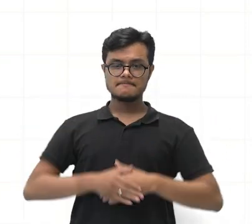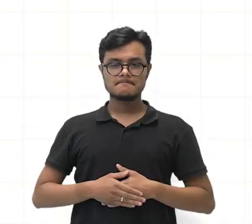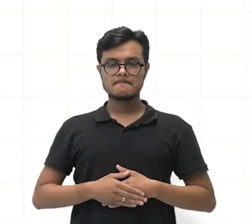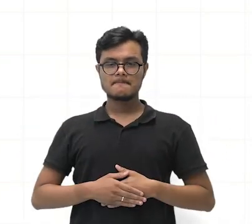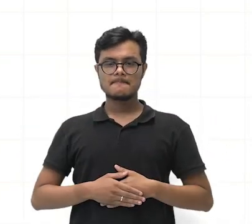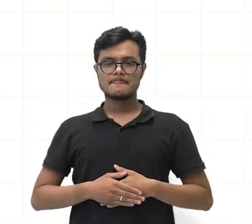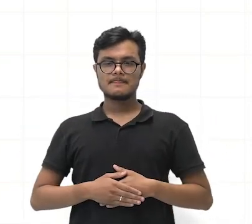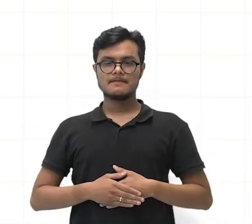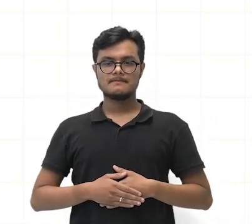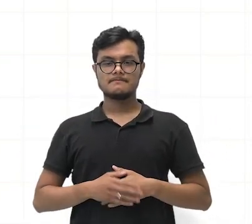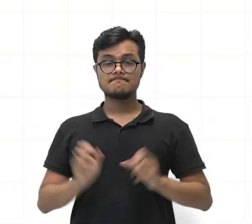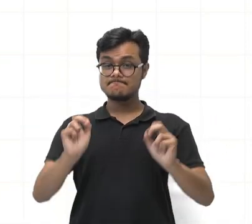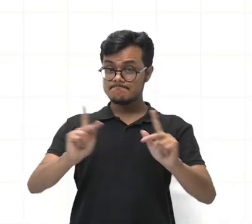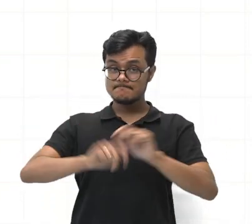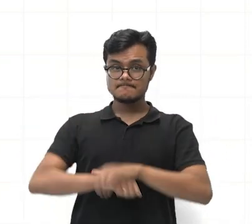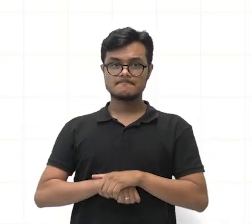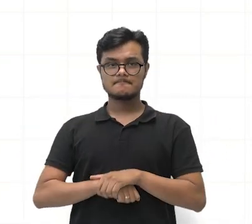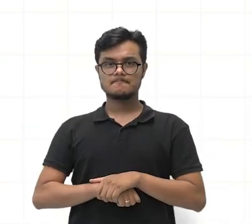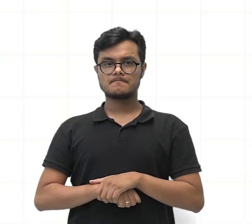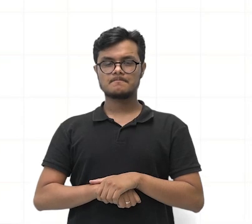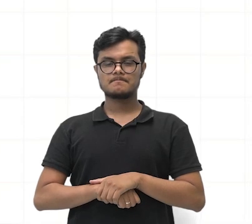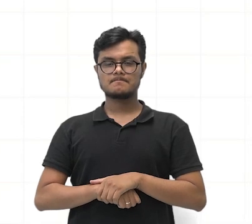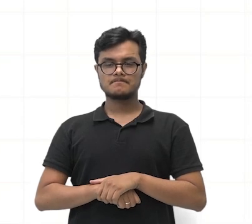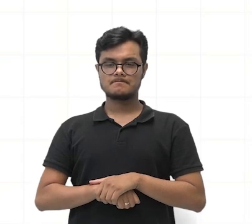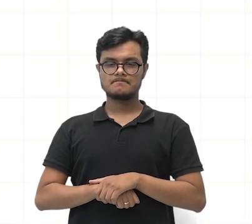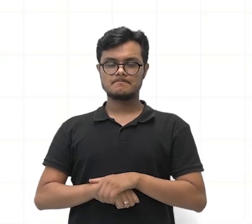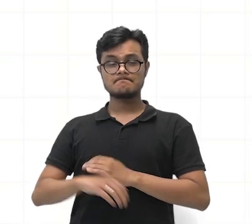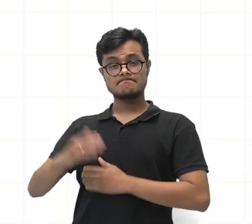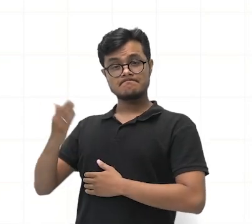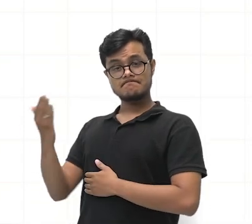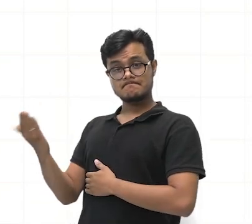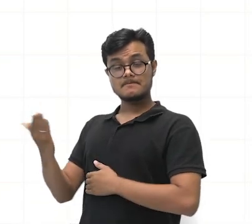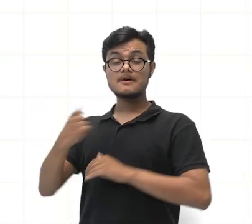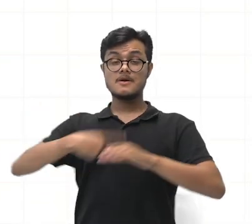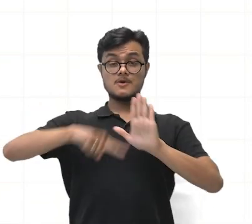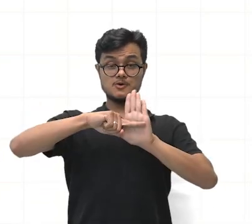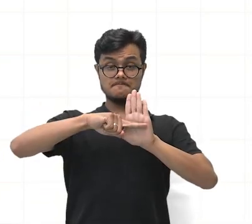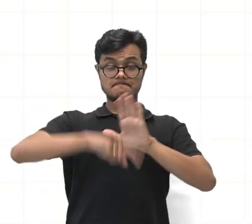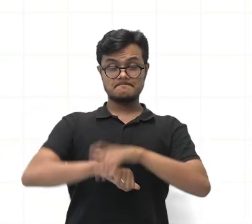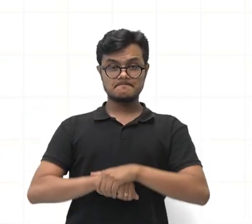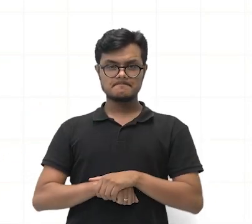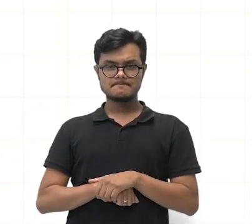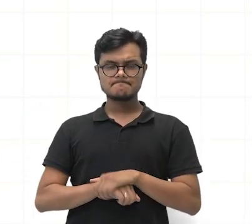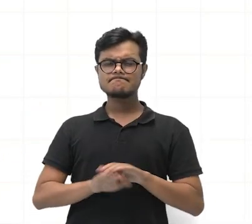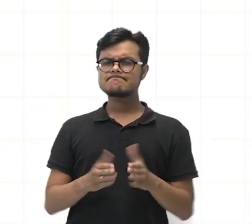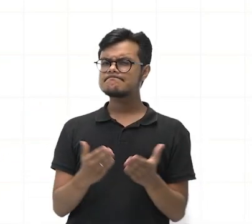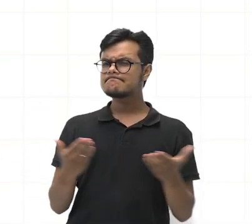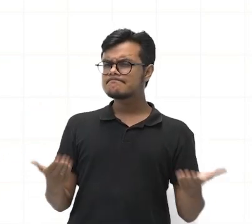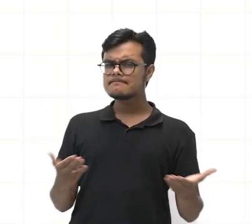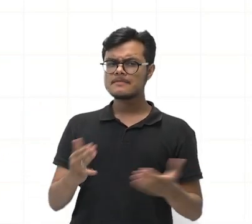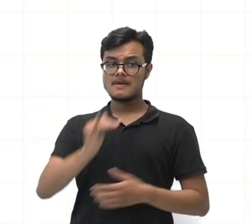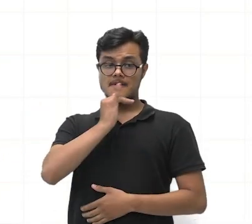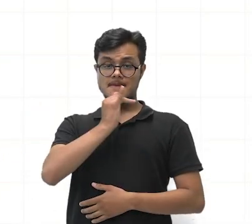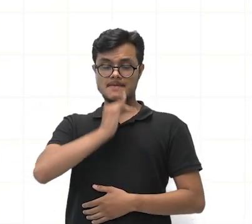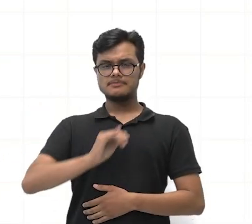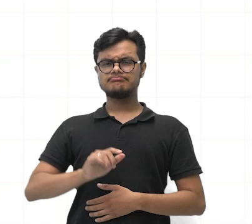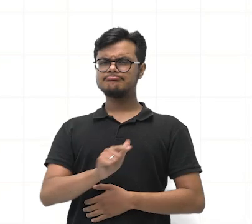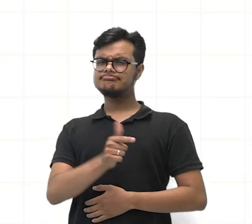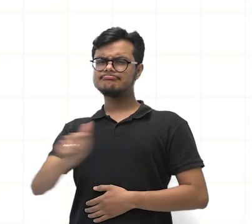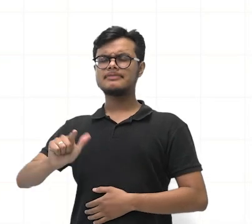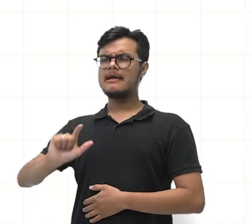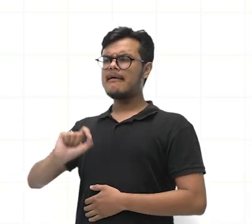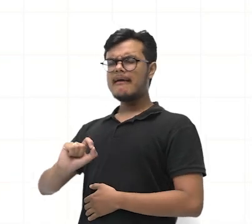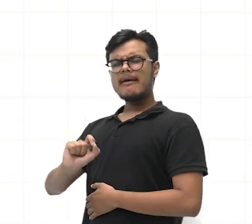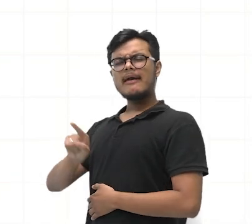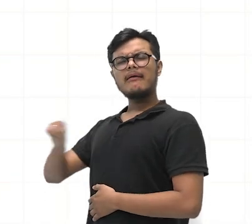1,8, vírgula embaixo de vírgula, e vamos subtrair. Tá legal? E aí, pessoal, quando não tem nada aqui